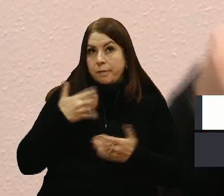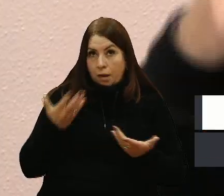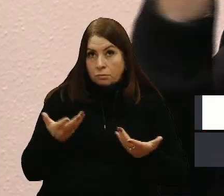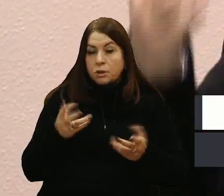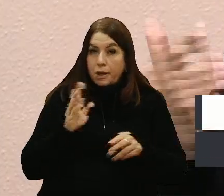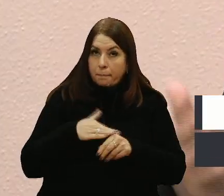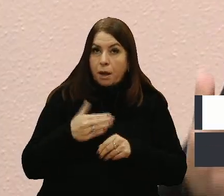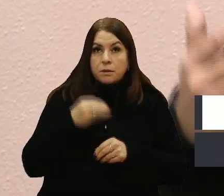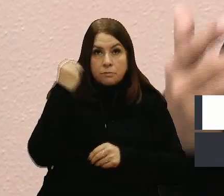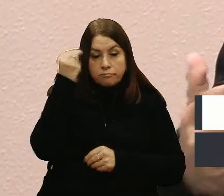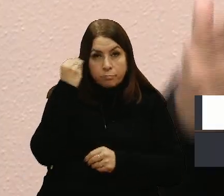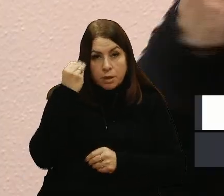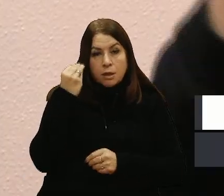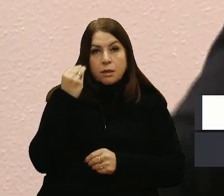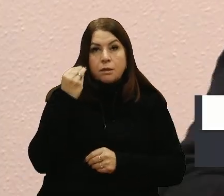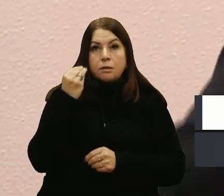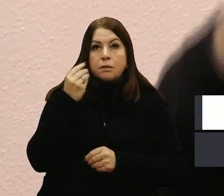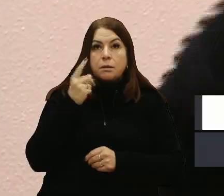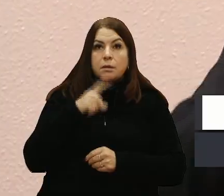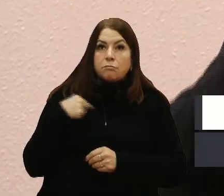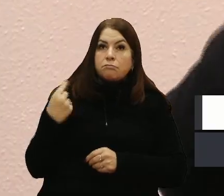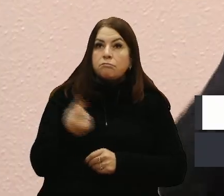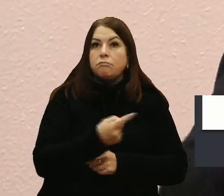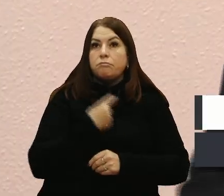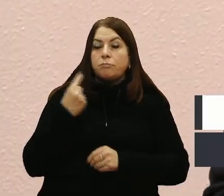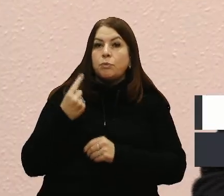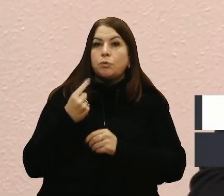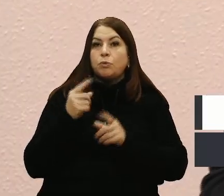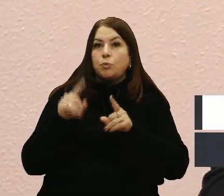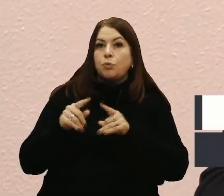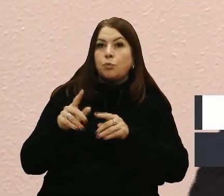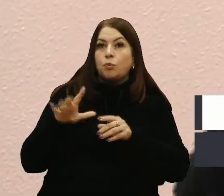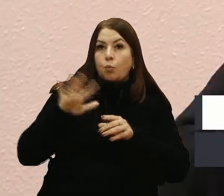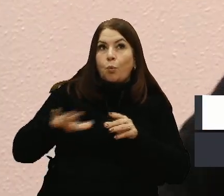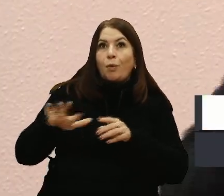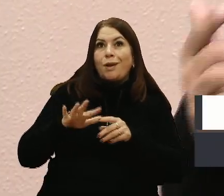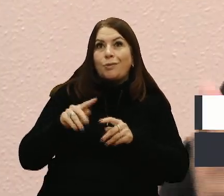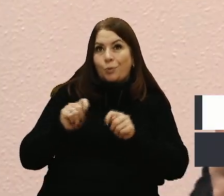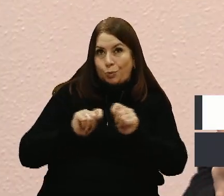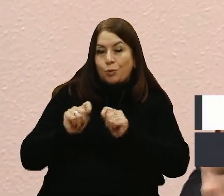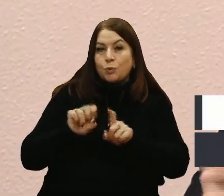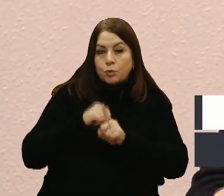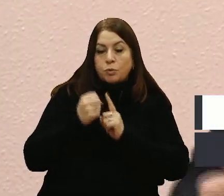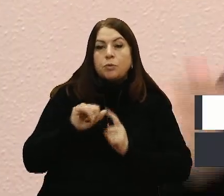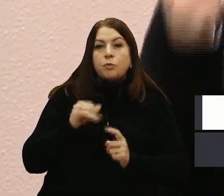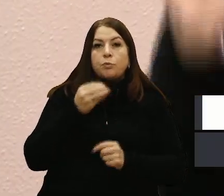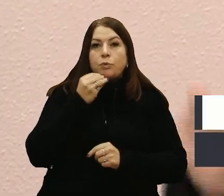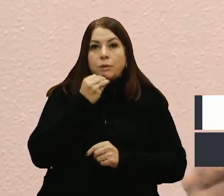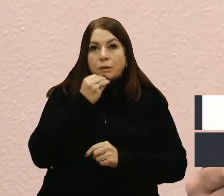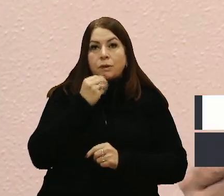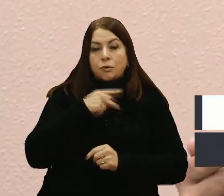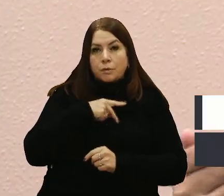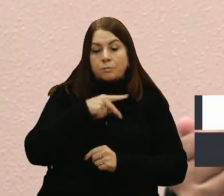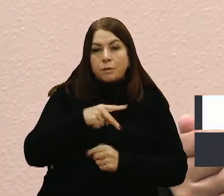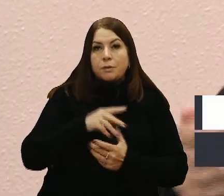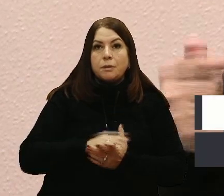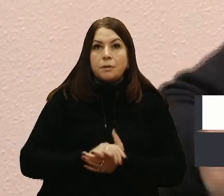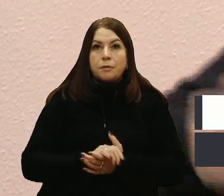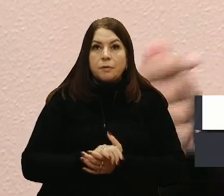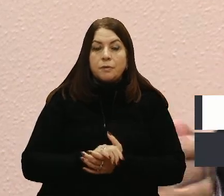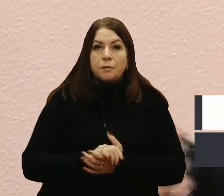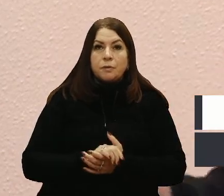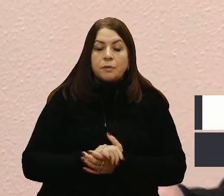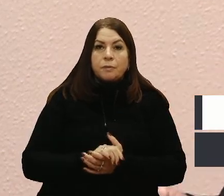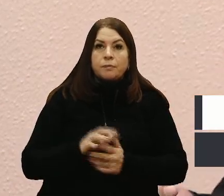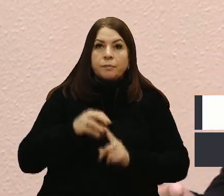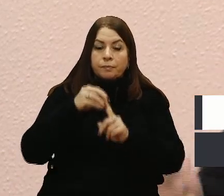têm mais experiência e circularam, por exemplo, num órgão de controle social. Eu tive a oportunidade de ser presidente de um